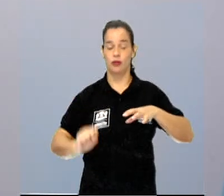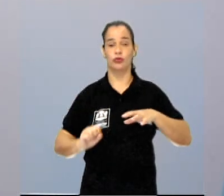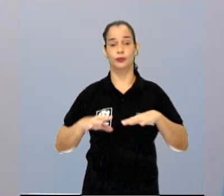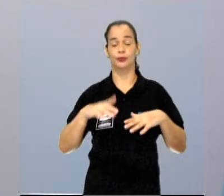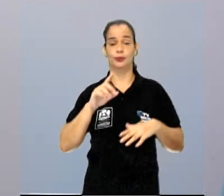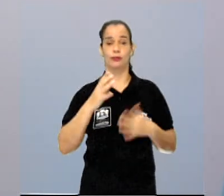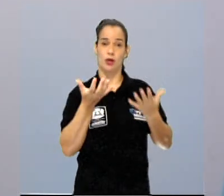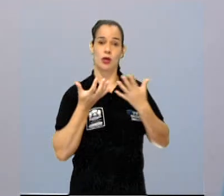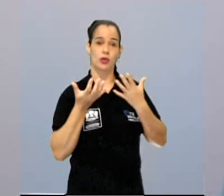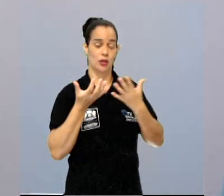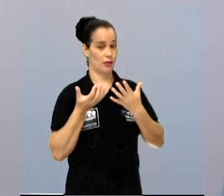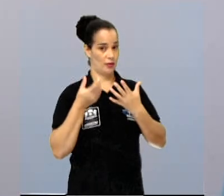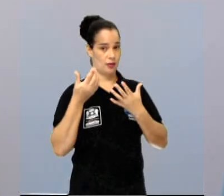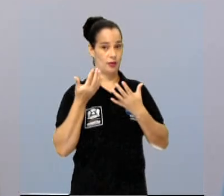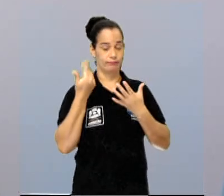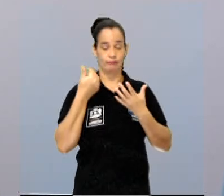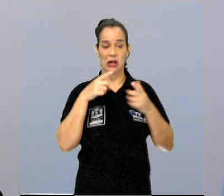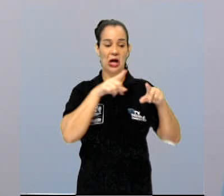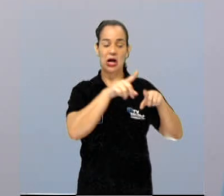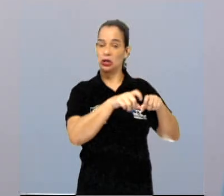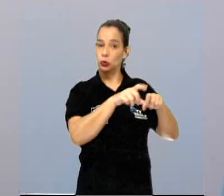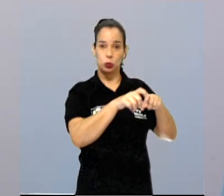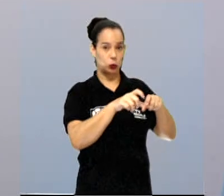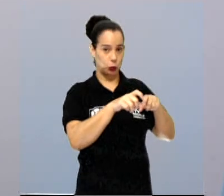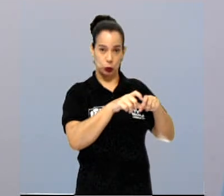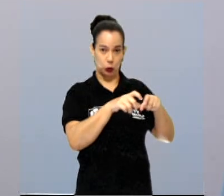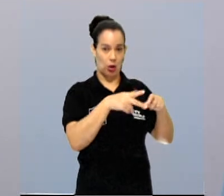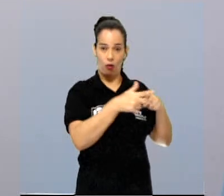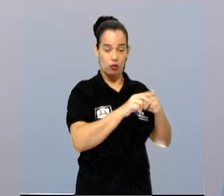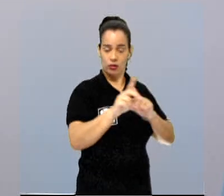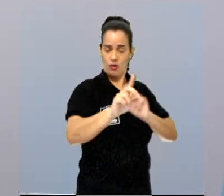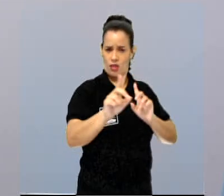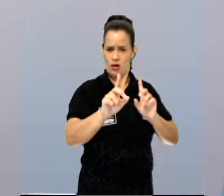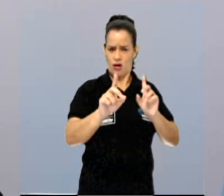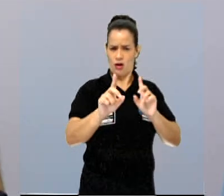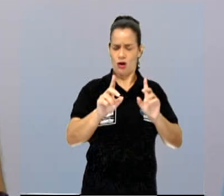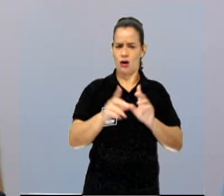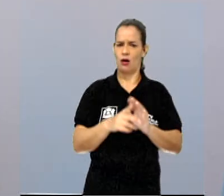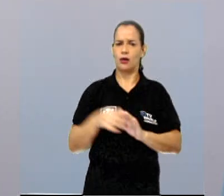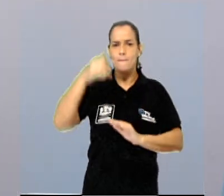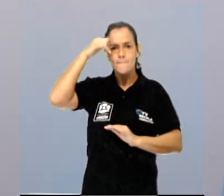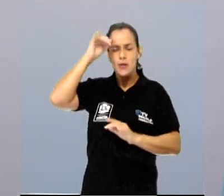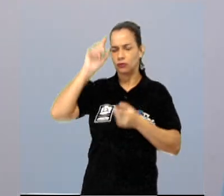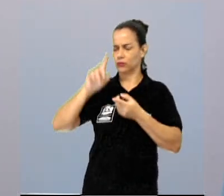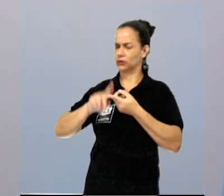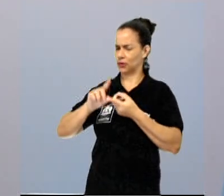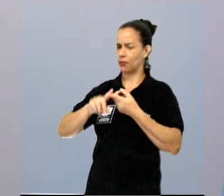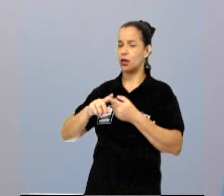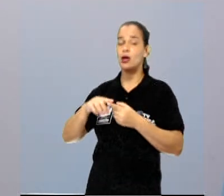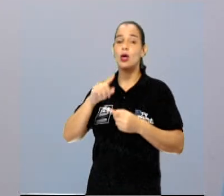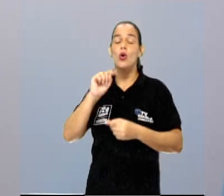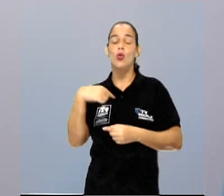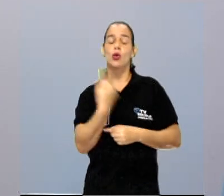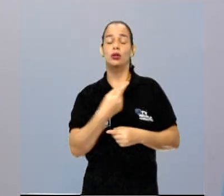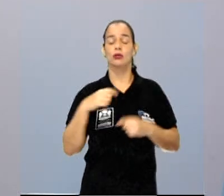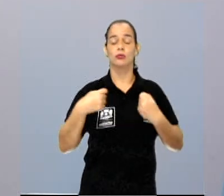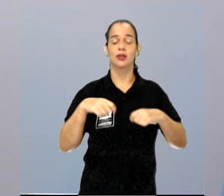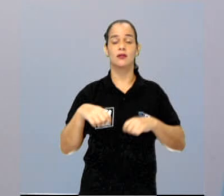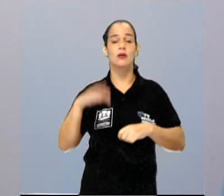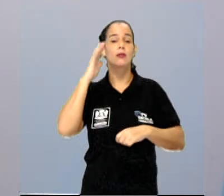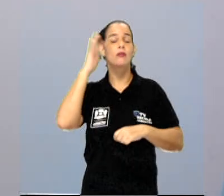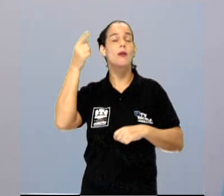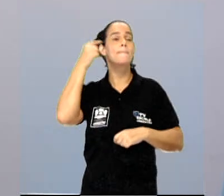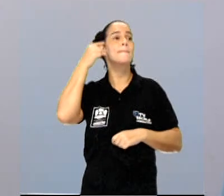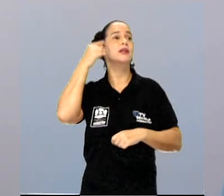para vocês que eu não sou contra a agricultura, muito menos contra a pecuária. A grande questão é que a gente deve refletir sobre até que ponto